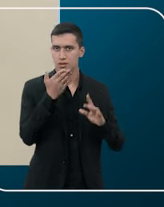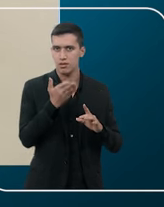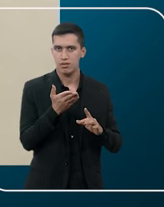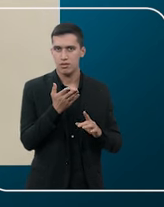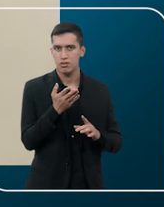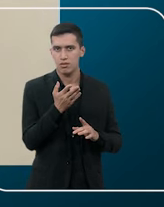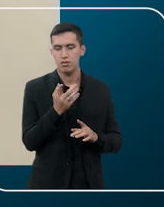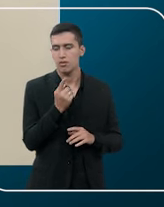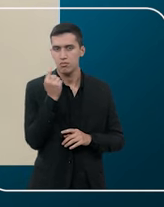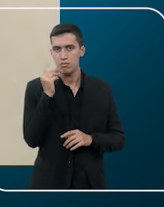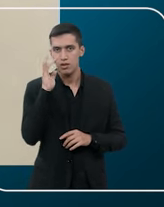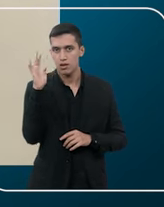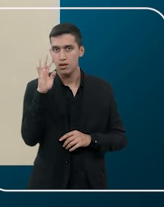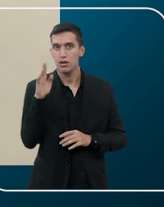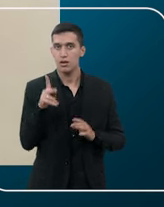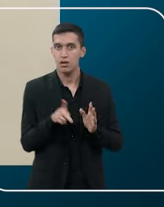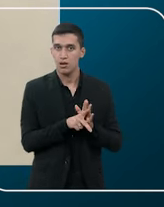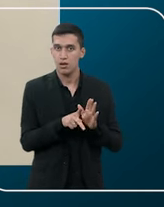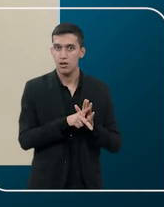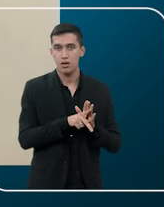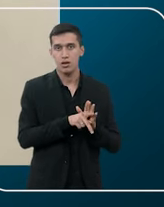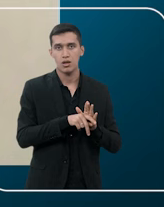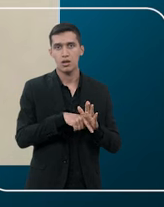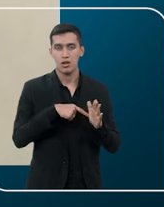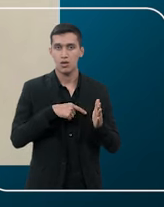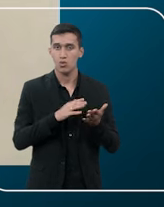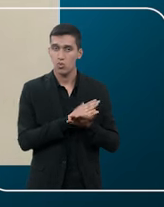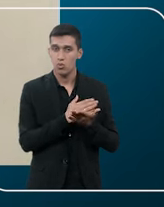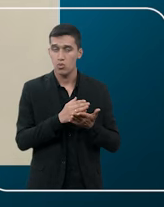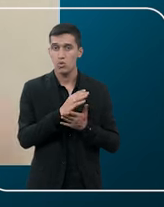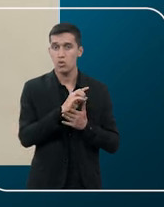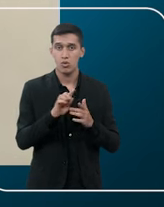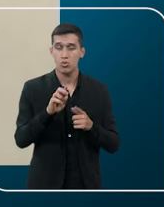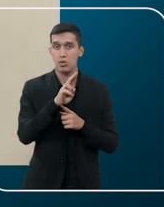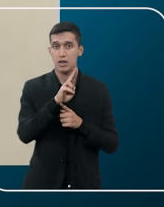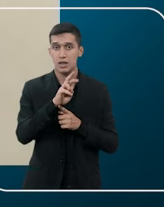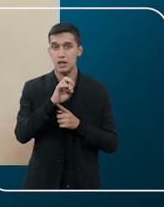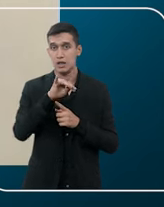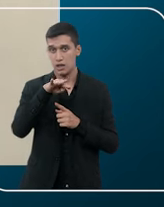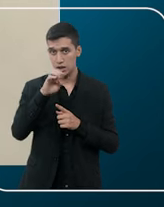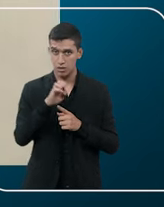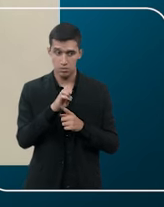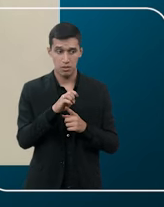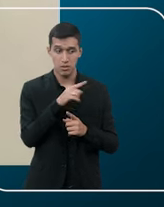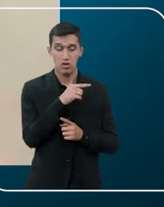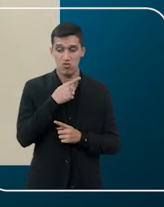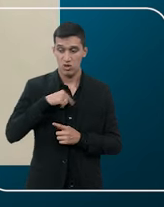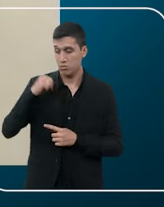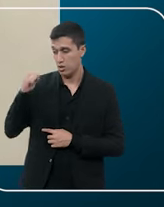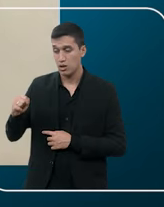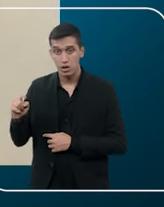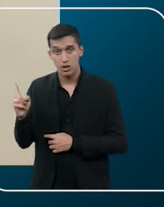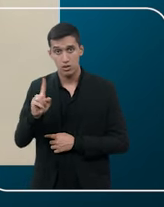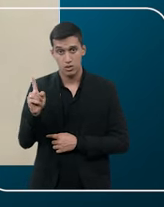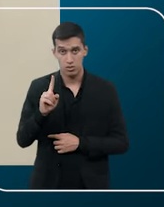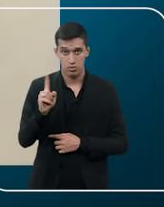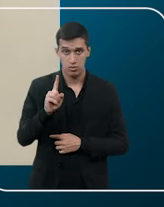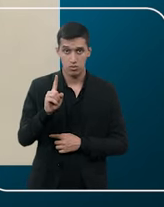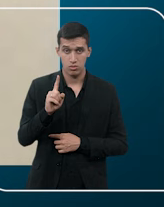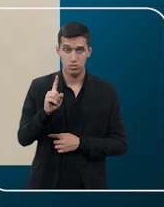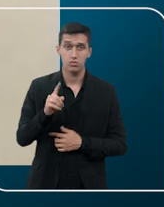de crimes culposos. Normalmente, os médicos, quando são acusados desses crimes, são